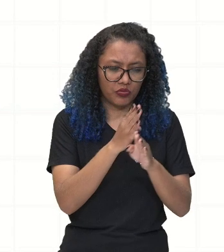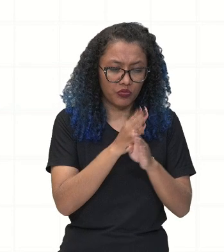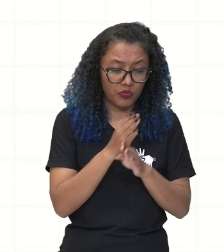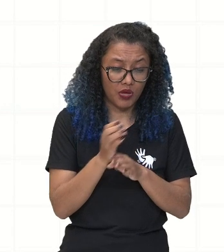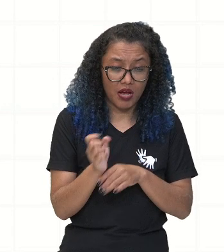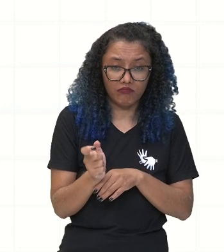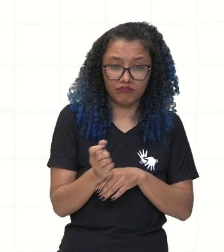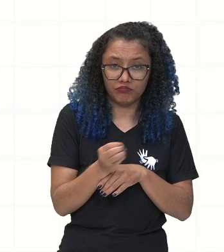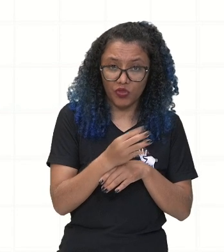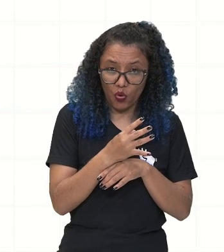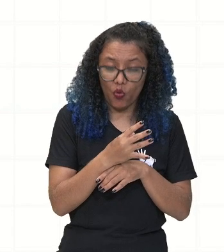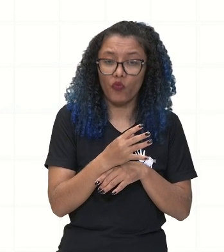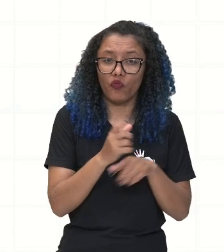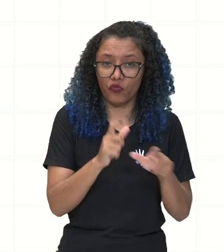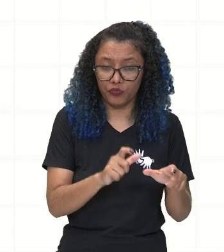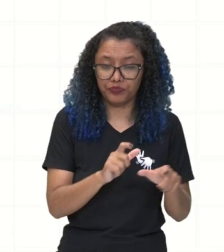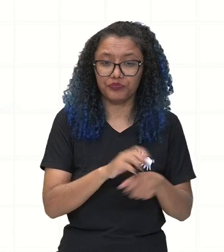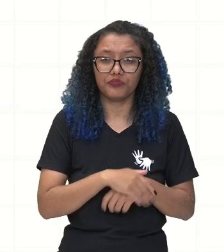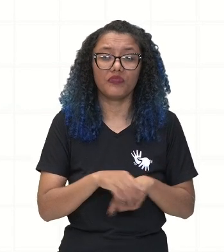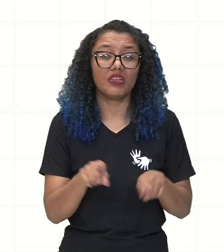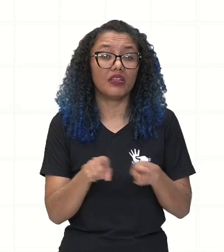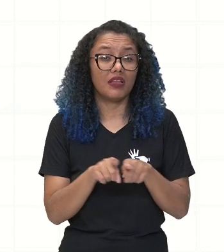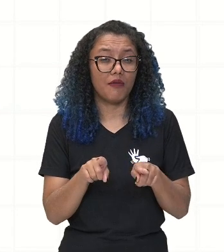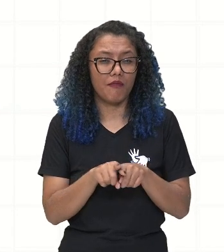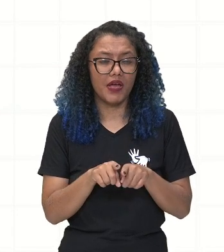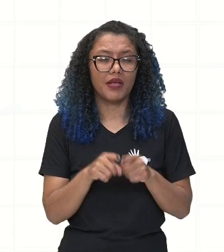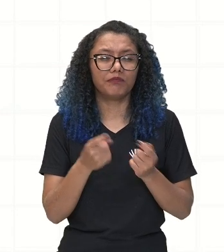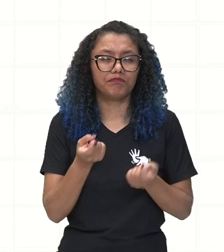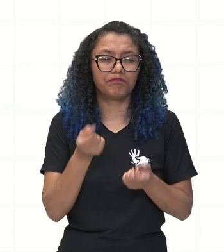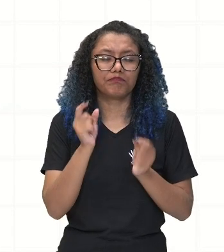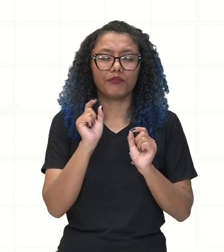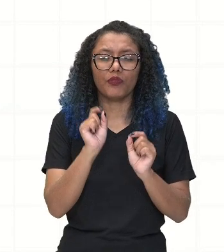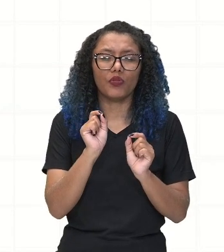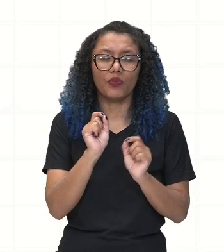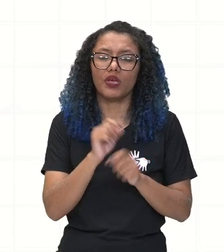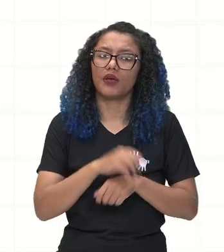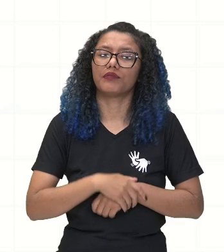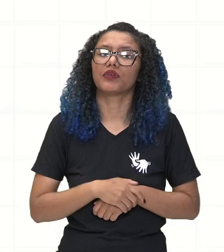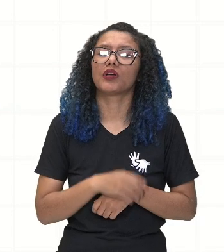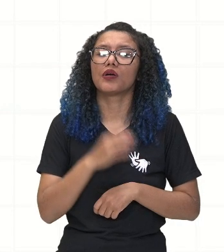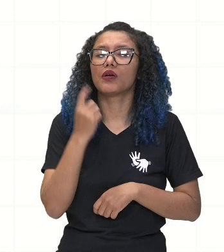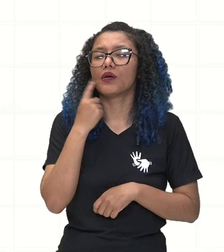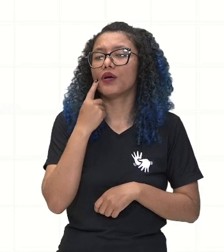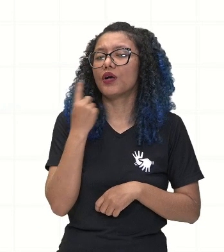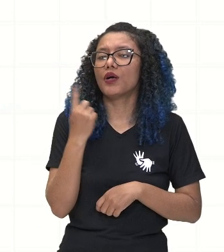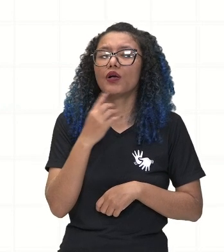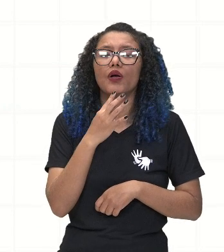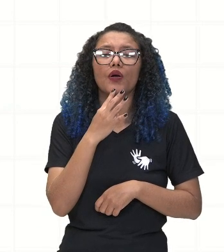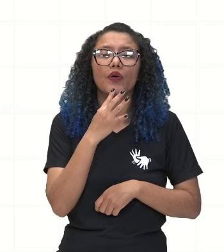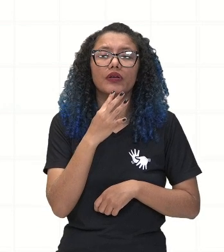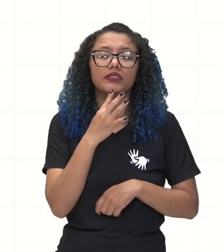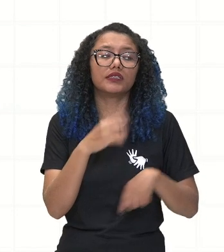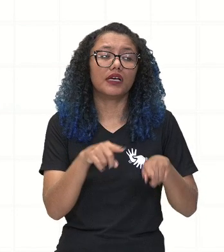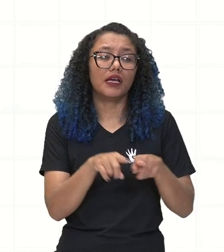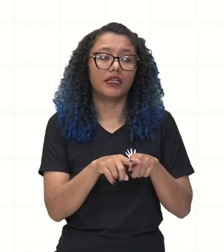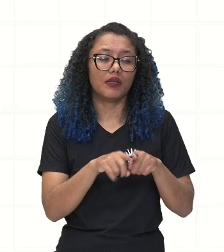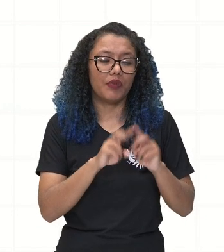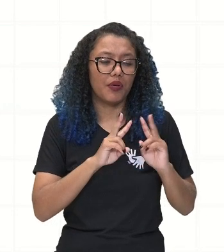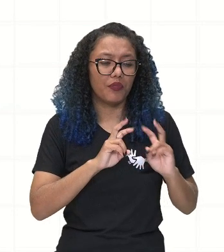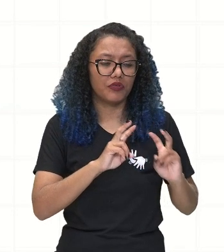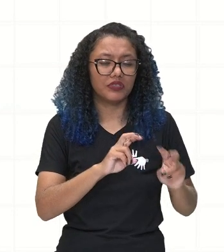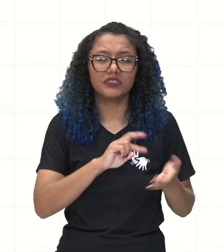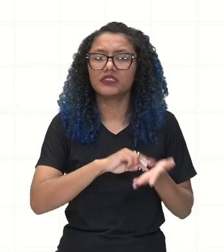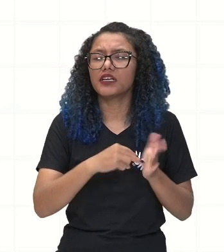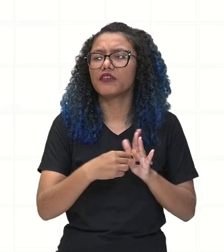importante pensar no seguinte, que quando ele quer conhecer e explorar, ele vai justamente fazer